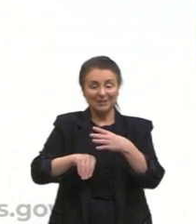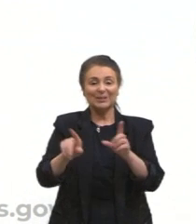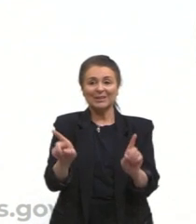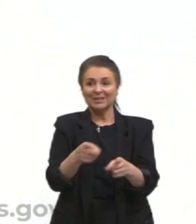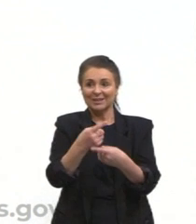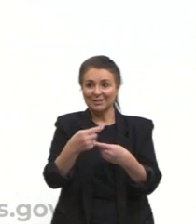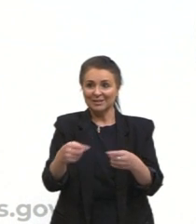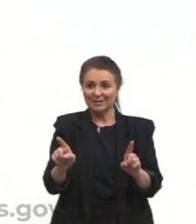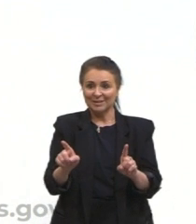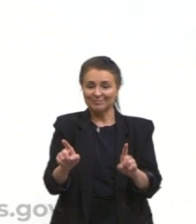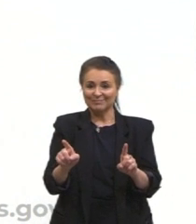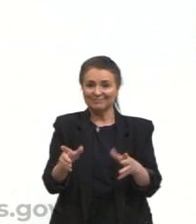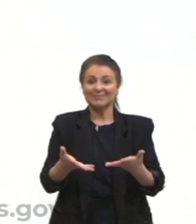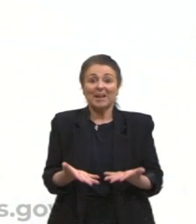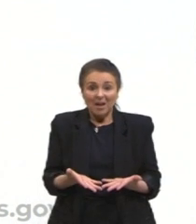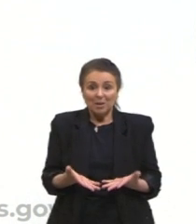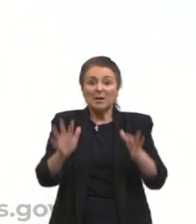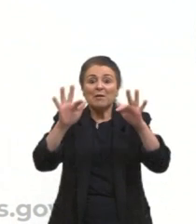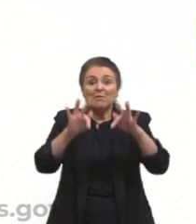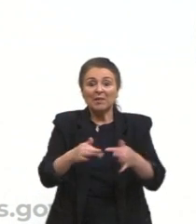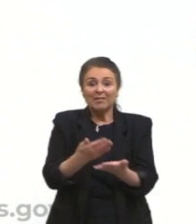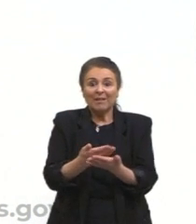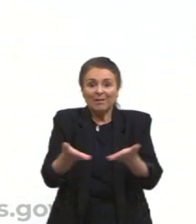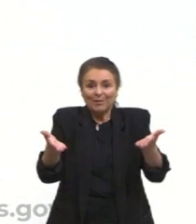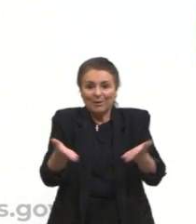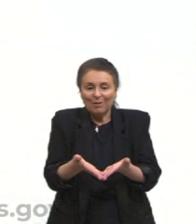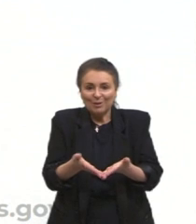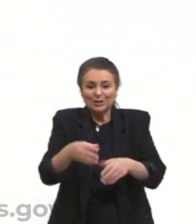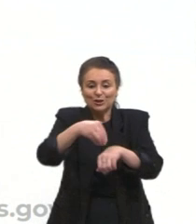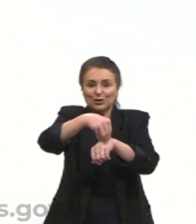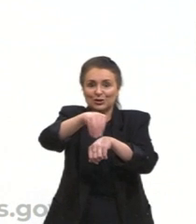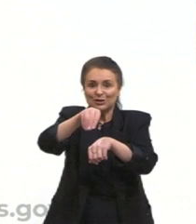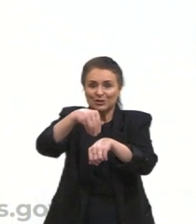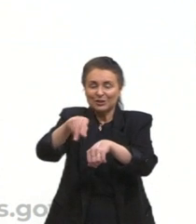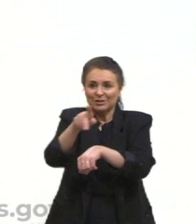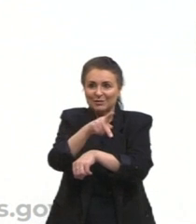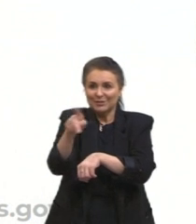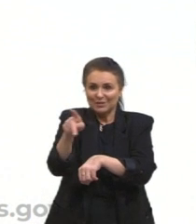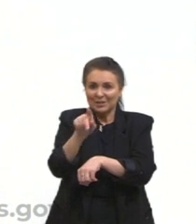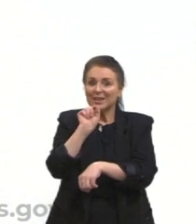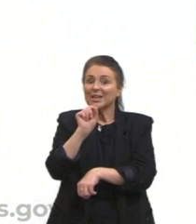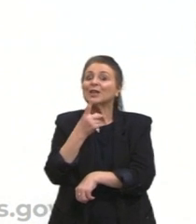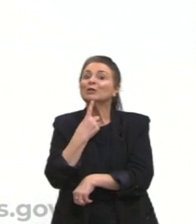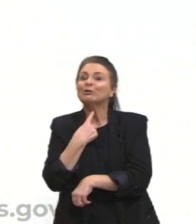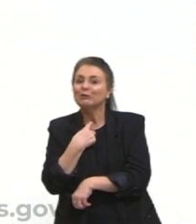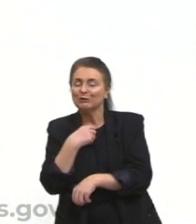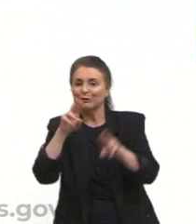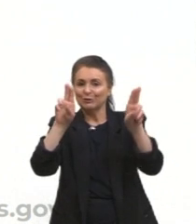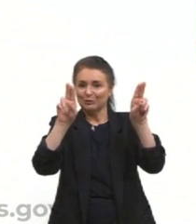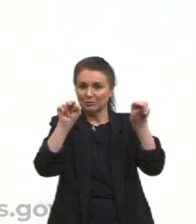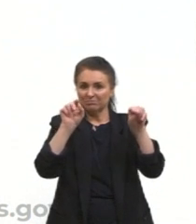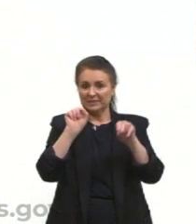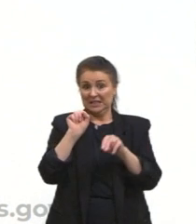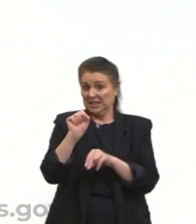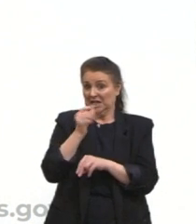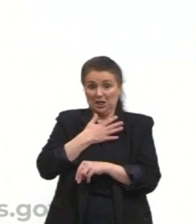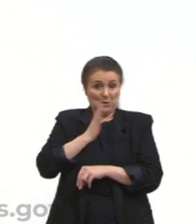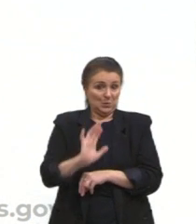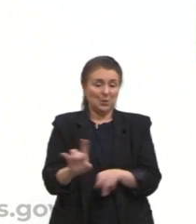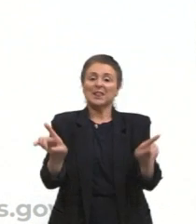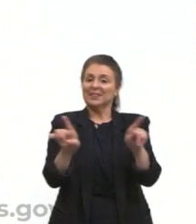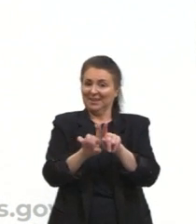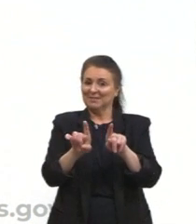e para encerrar nossa aula de hoje deixo com vocês aqui para quem gostou do assunto para quem não gostou também